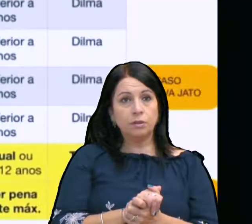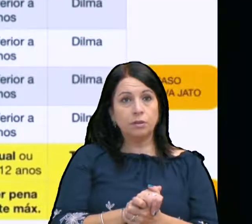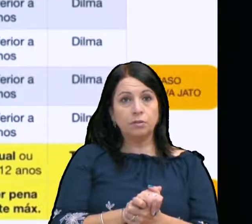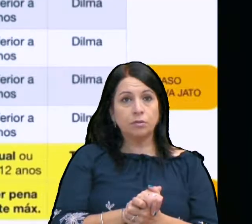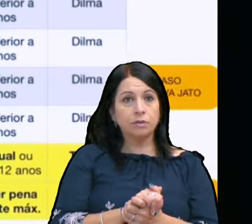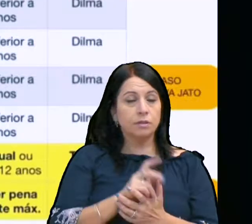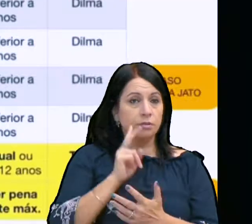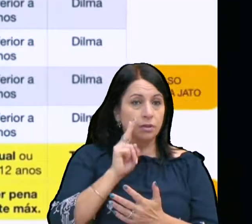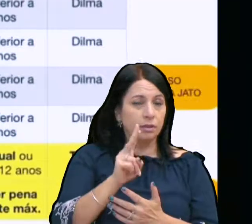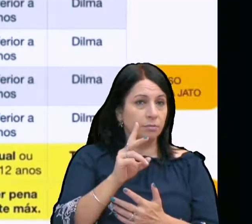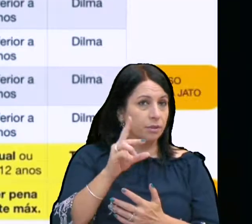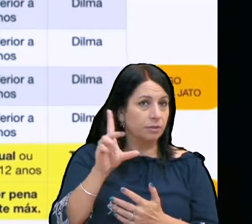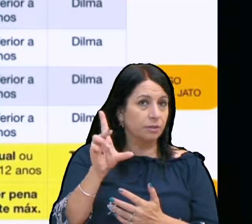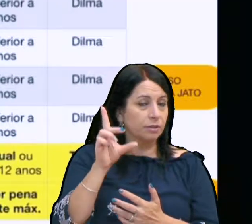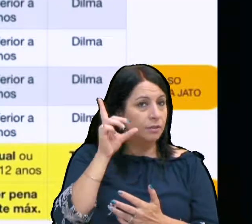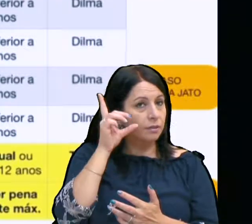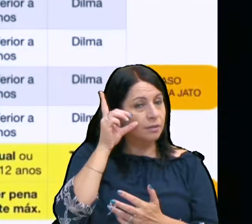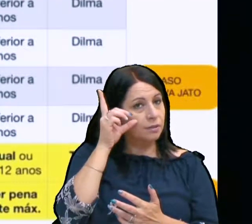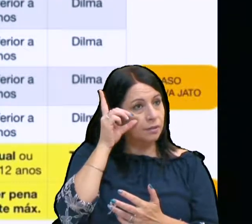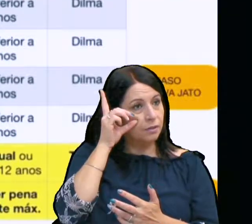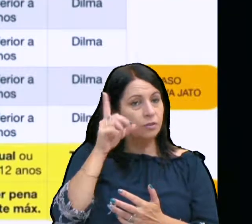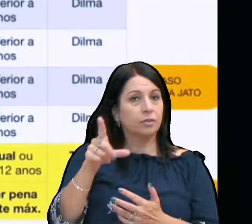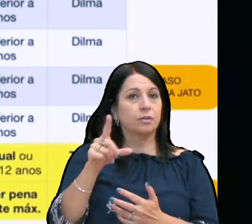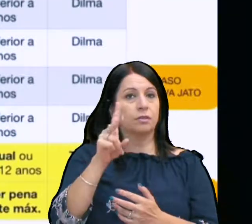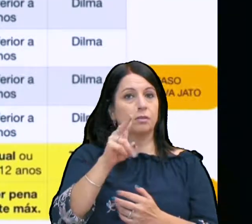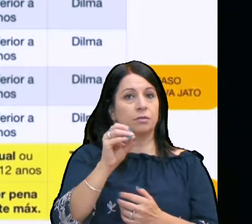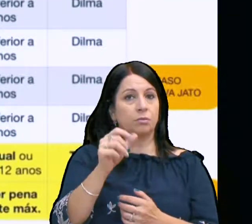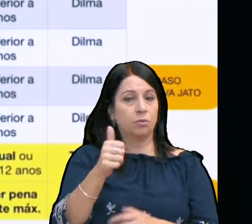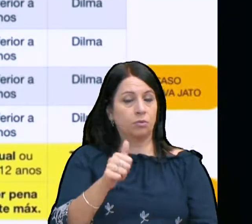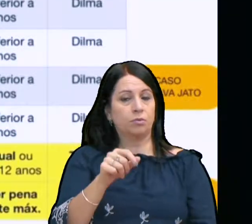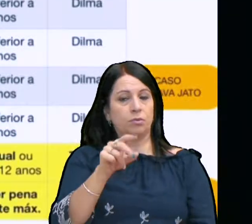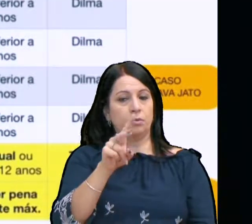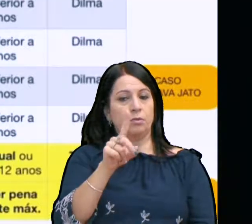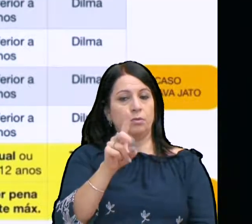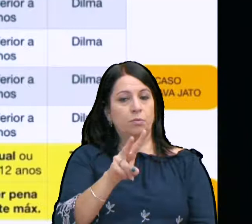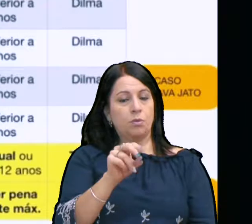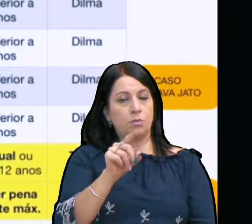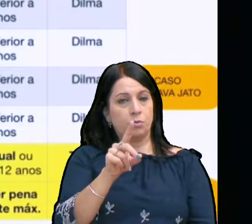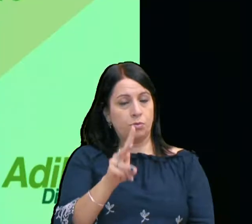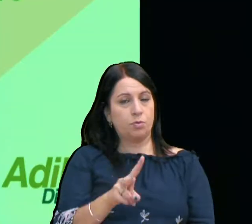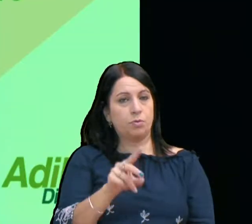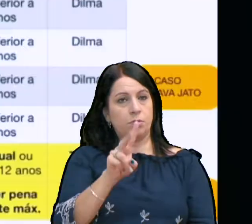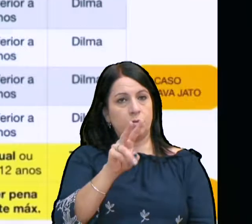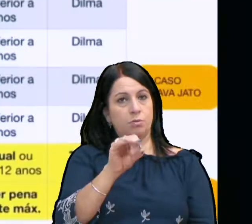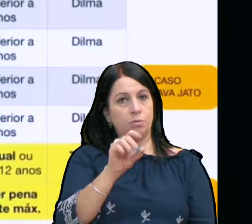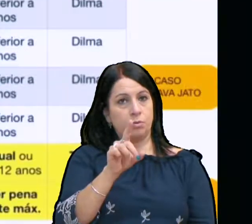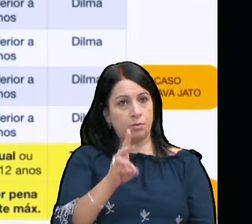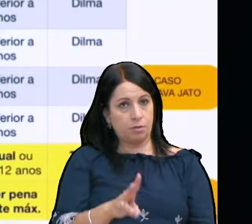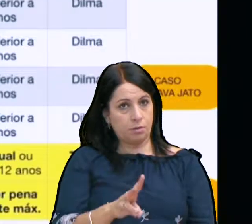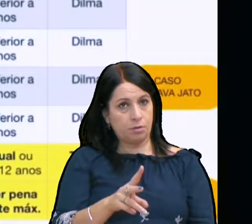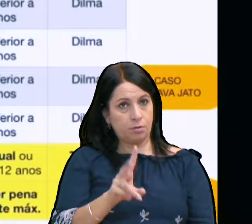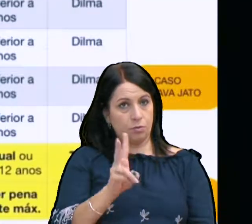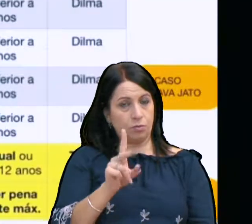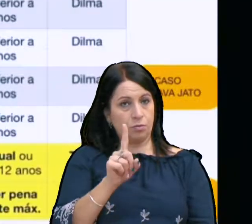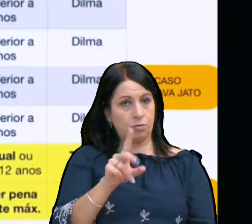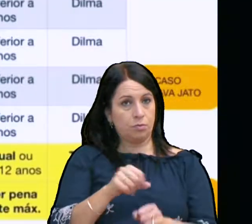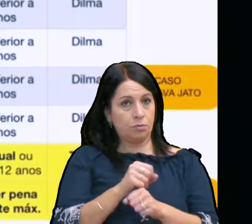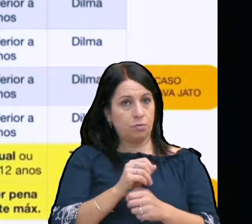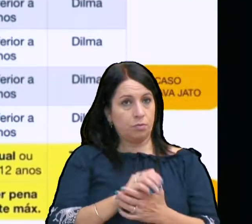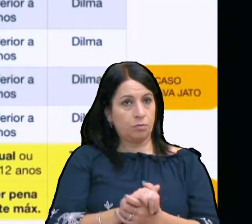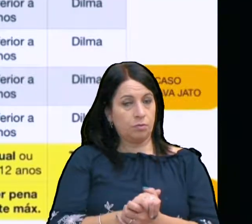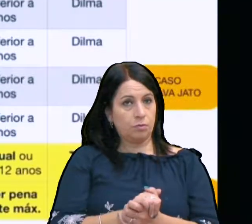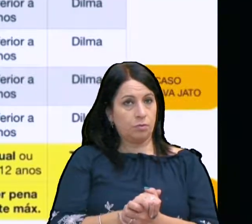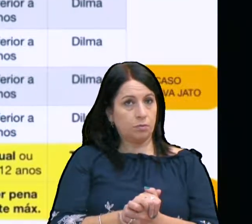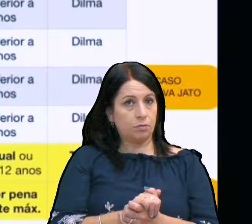a Dilma, 2012, 2011, 12 e 13, a Dilma mantém com 12 anos. O que está acontecendo